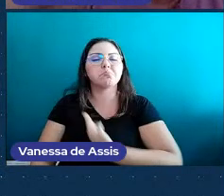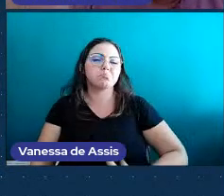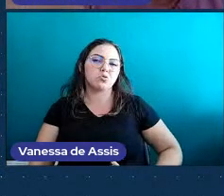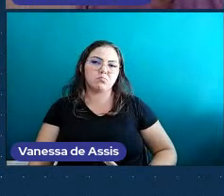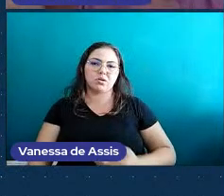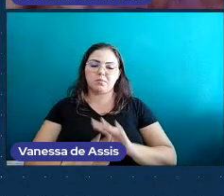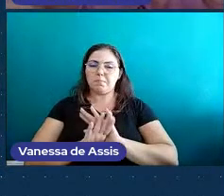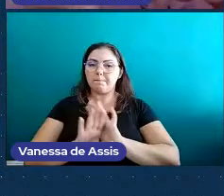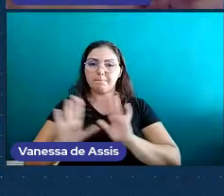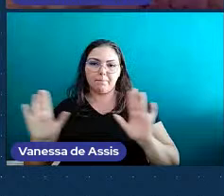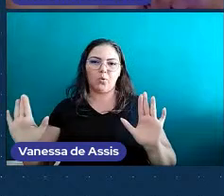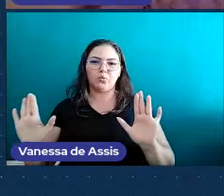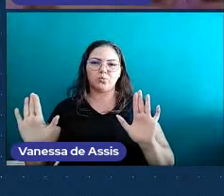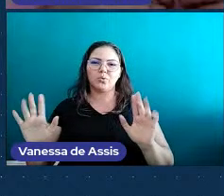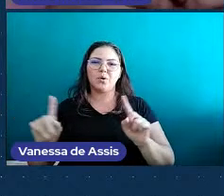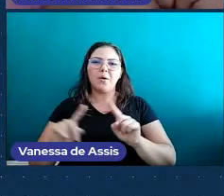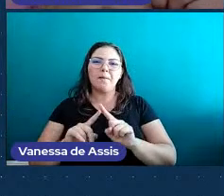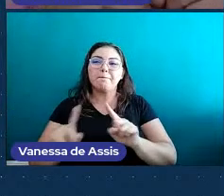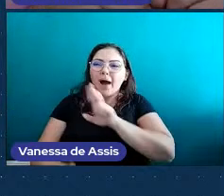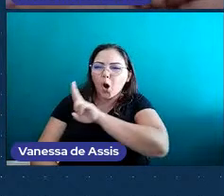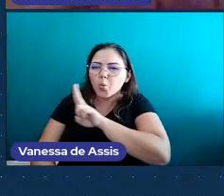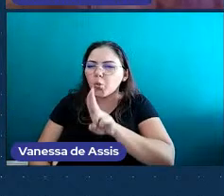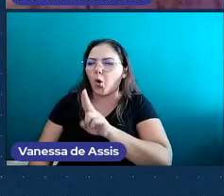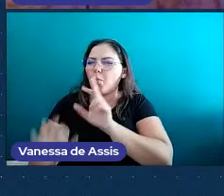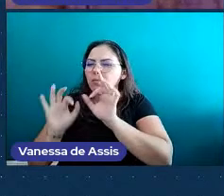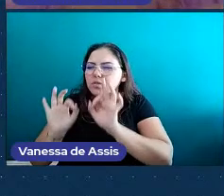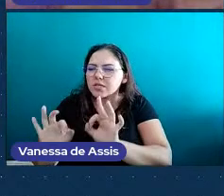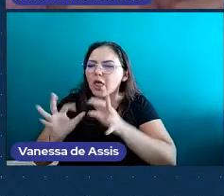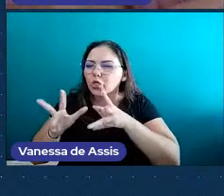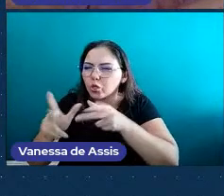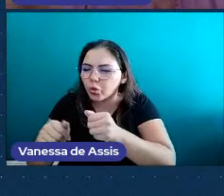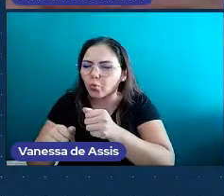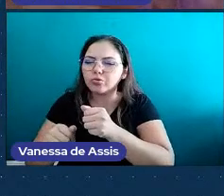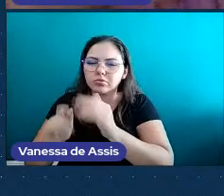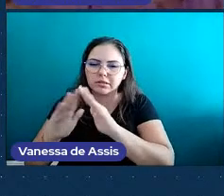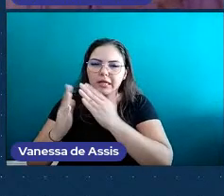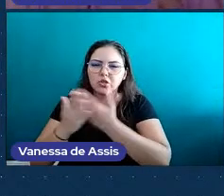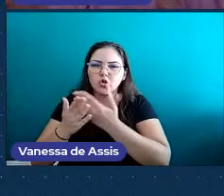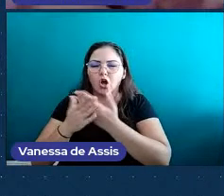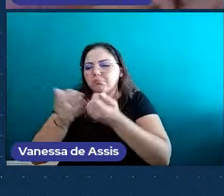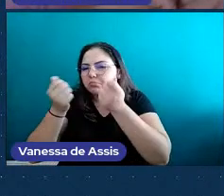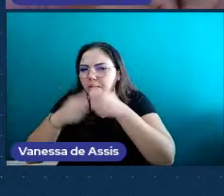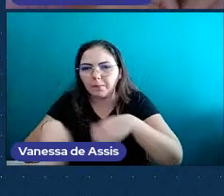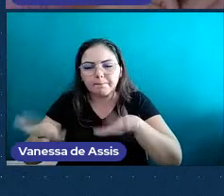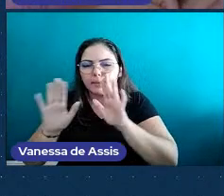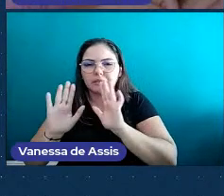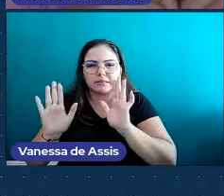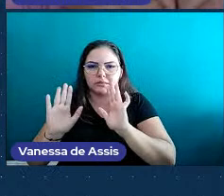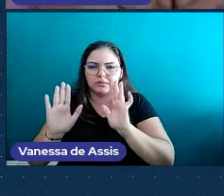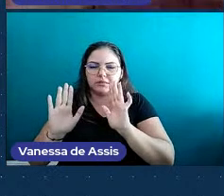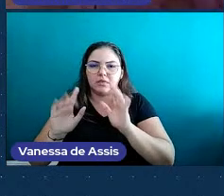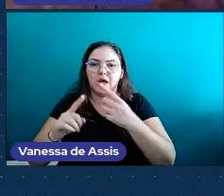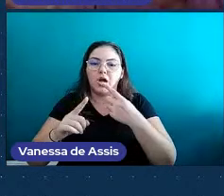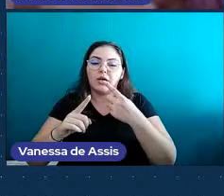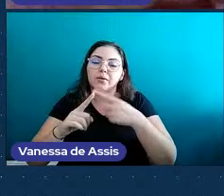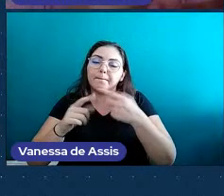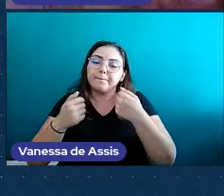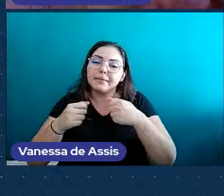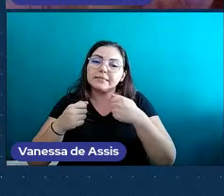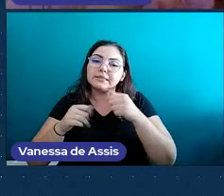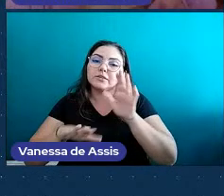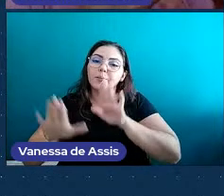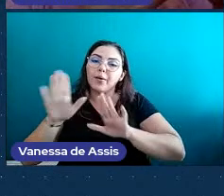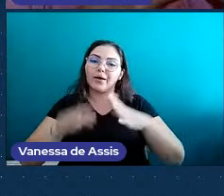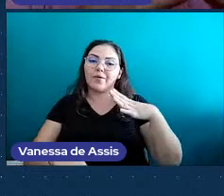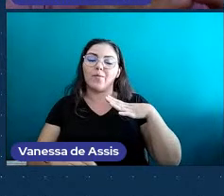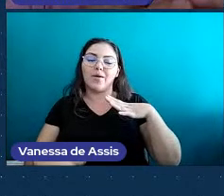nos impedem, né, de colocar em exposição os lugares e as pessoas que irão participar da pesquisa. Então, eu posso dizer